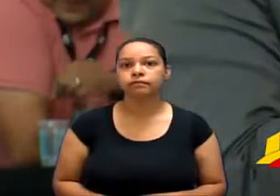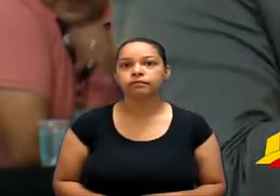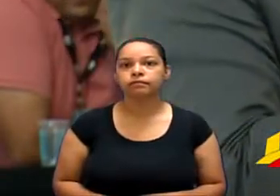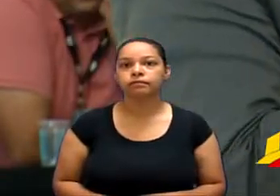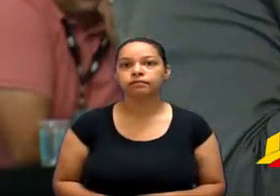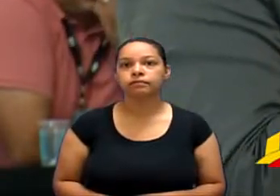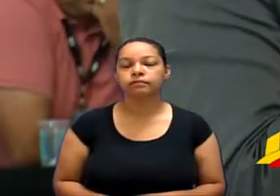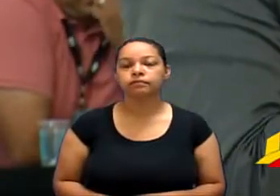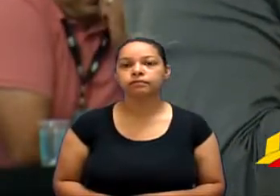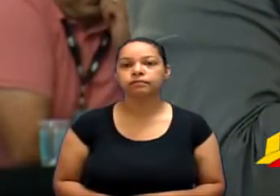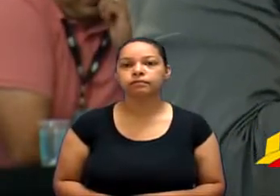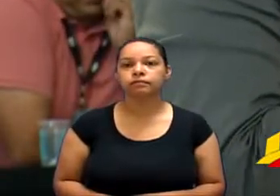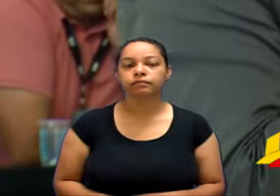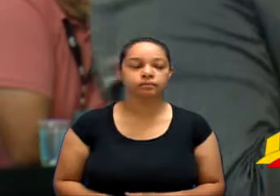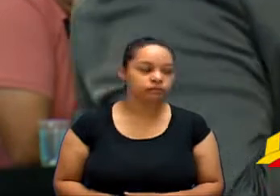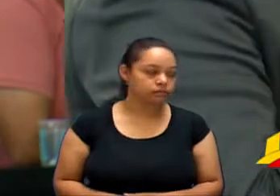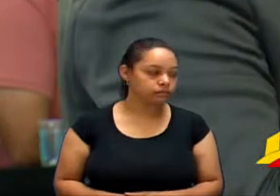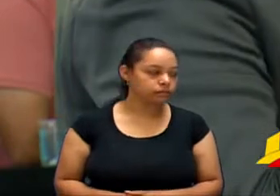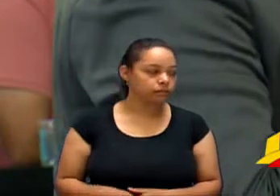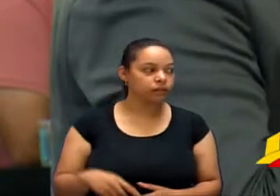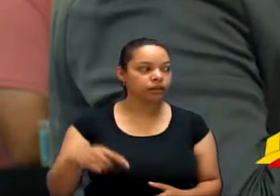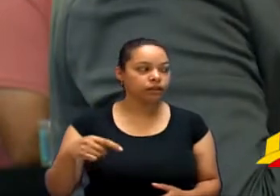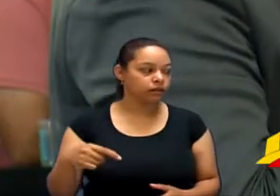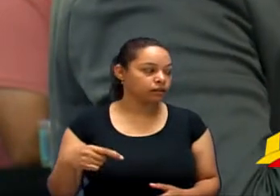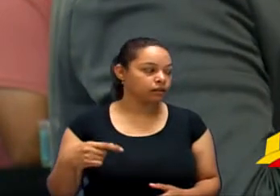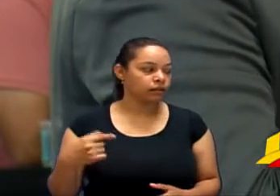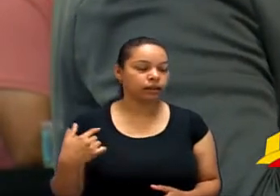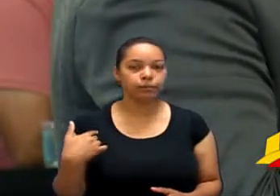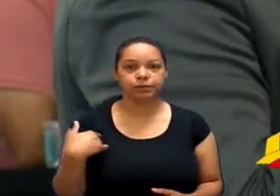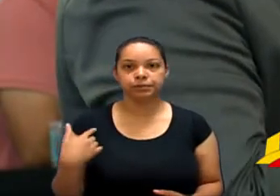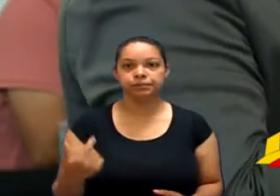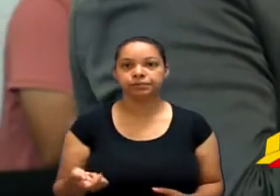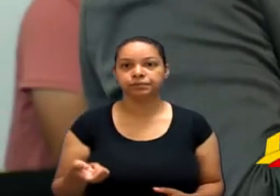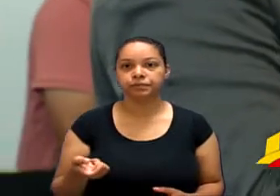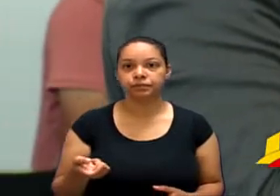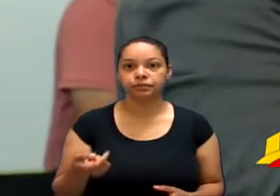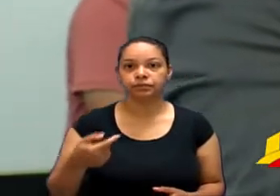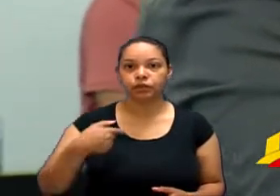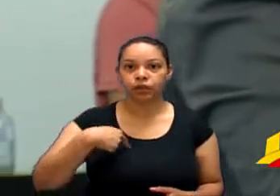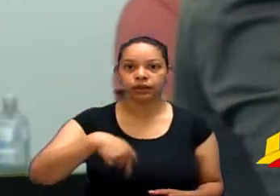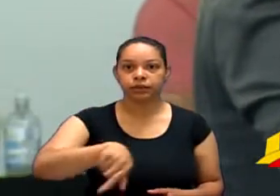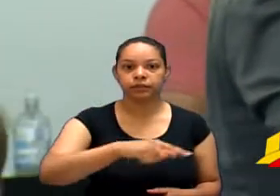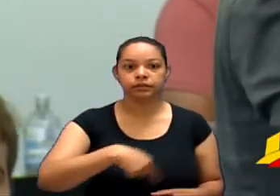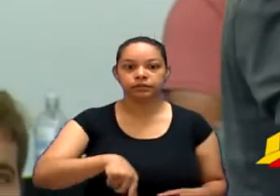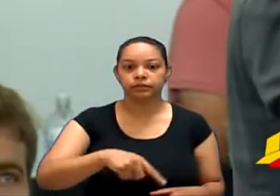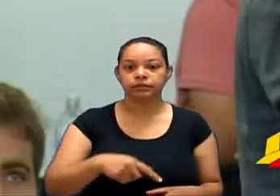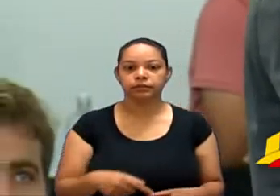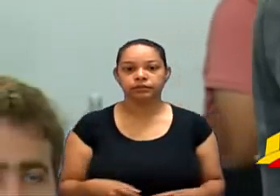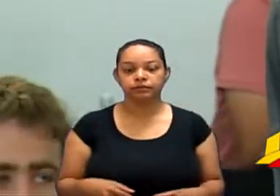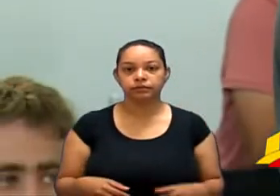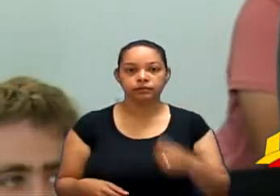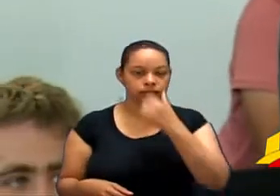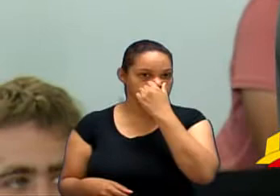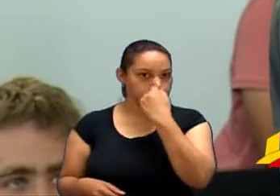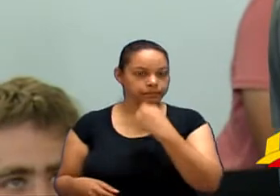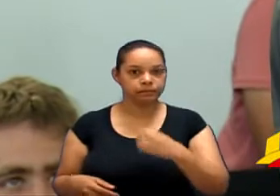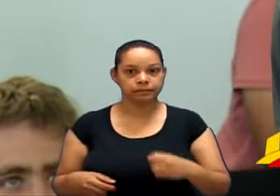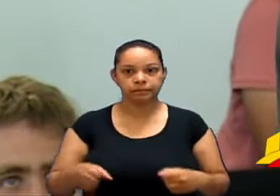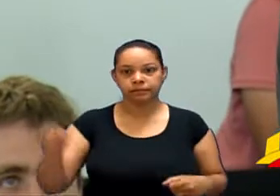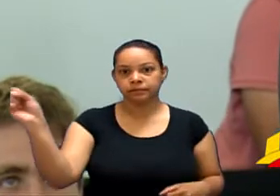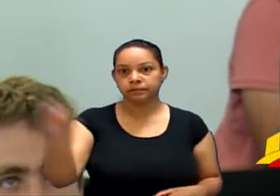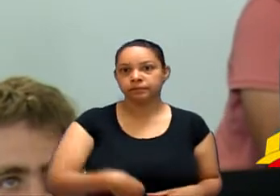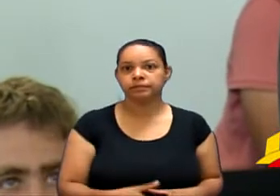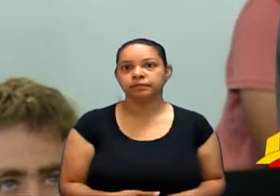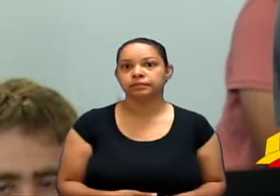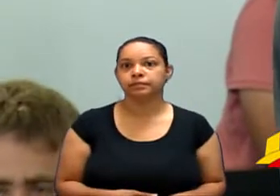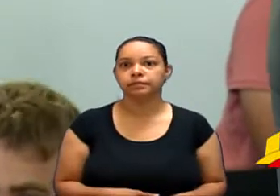alguma coisa aqui no Regimento eu quero fazer antes que a gente sai a pé para ser respondido em 30 dias tem que vir a resposta sim ou não vou implantar